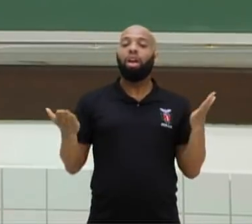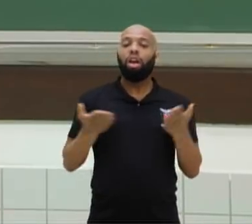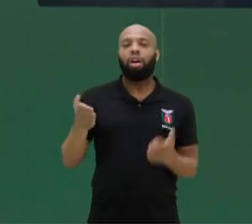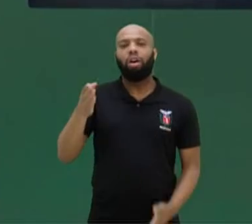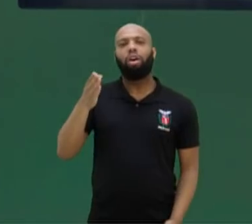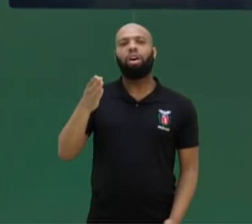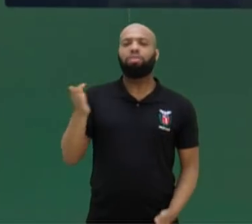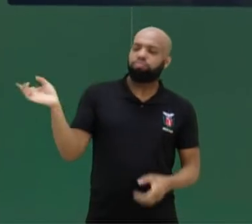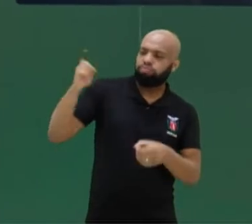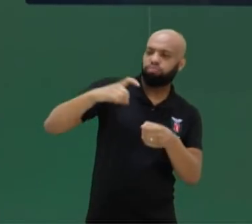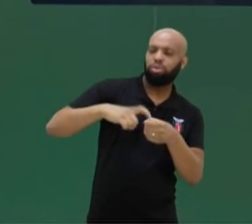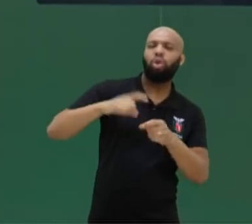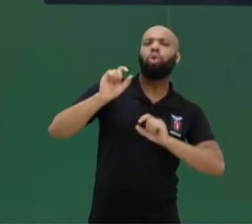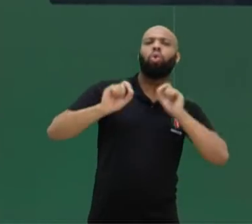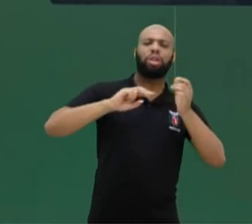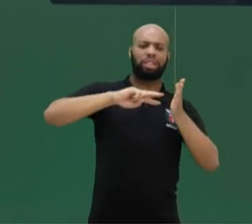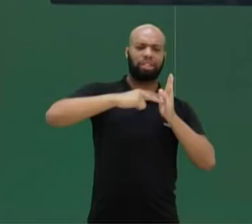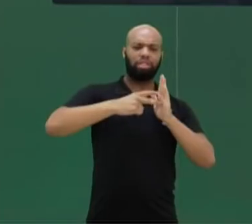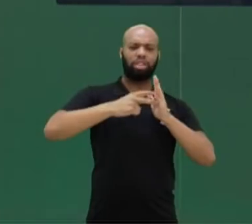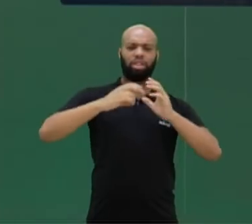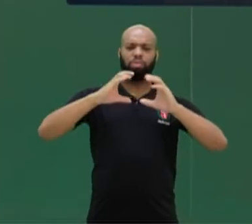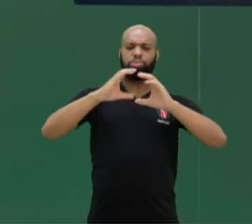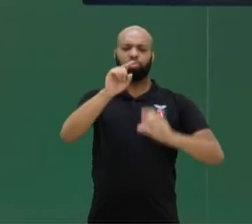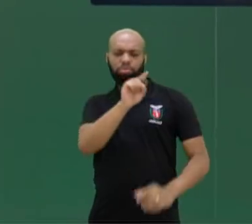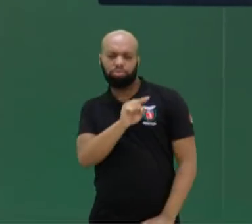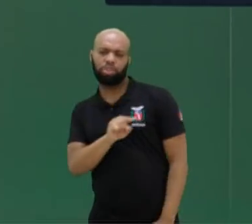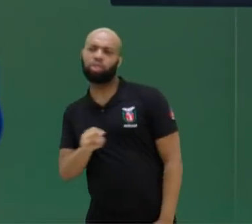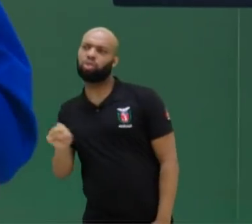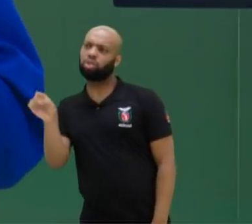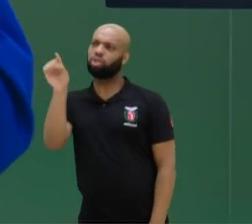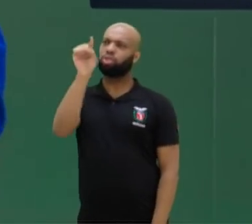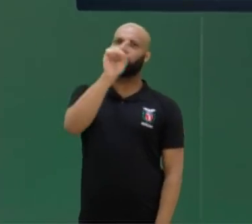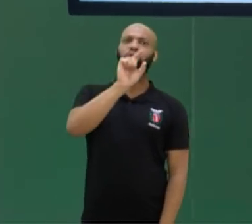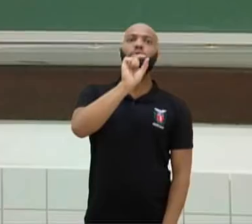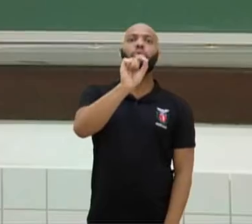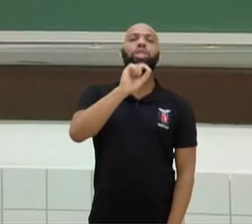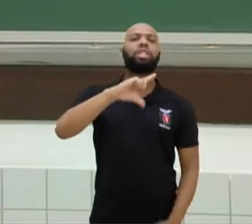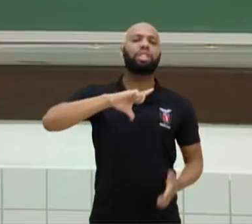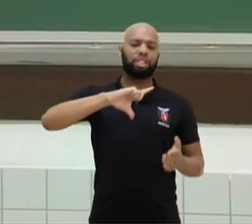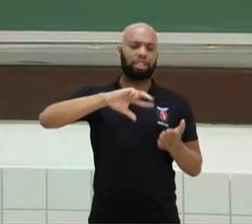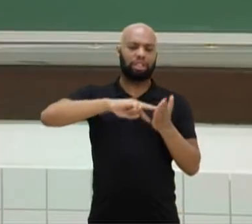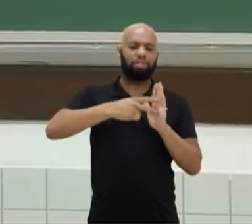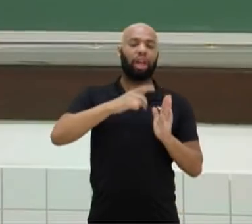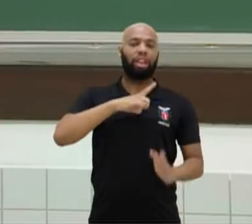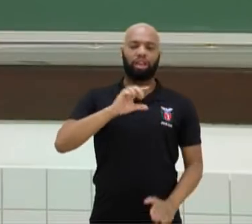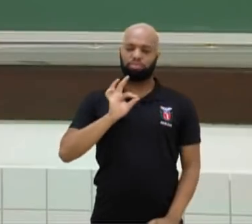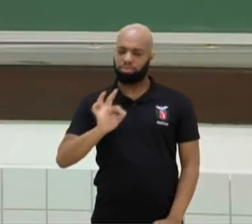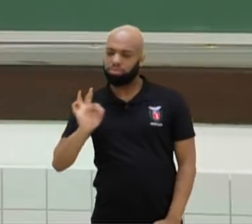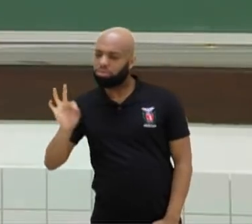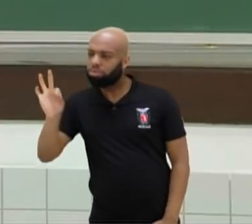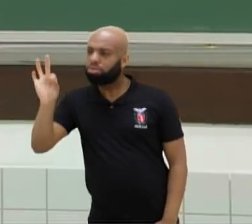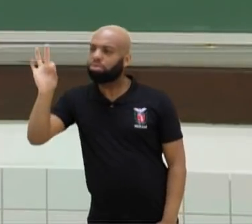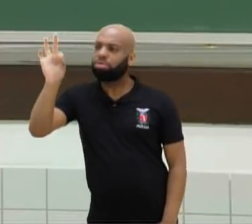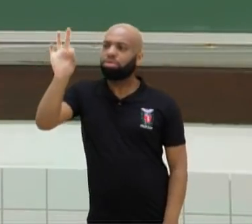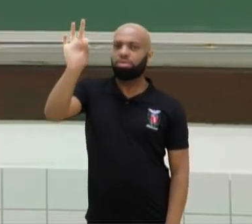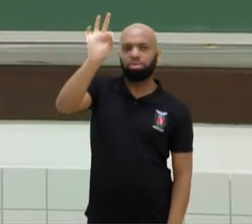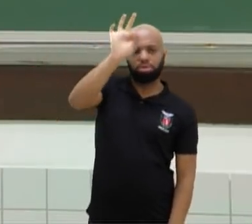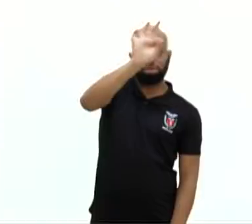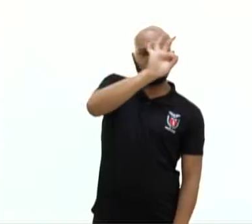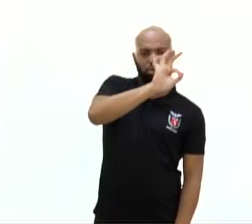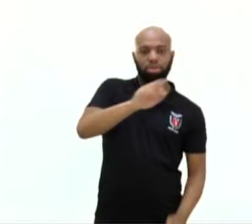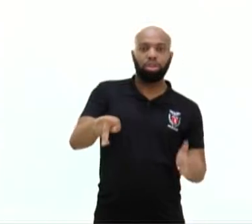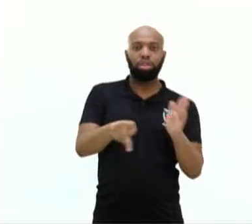Retomando um pouquinho então, o que é a circunferência? Né? Circunferência é o conjunto de pontos, né? No